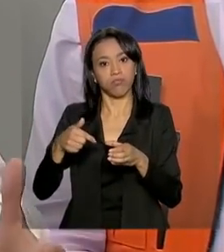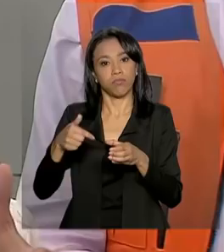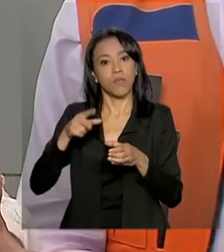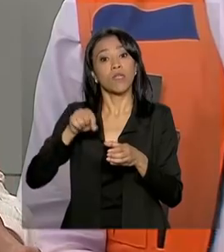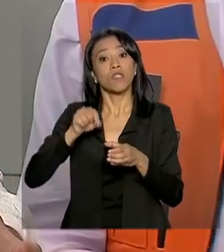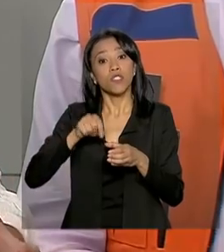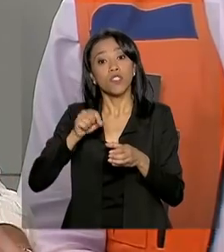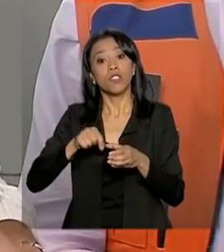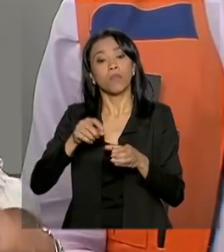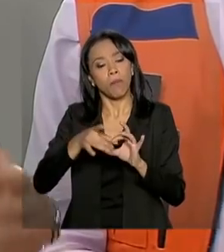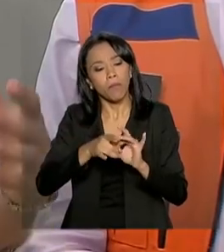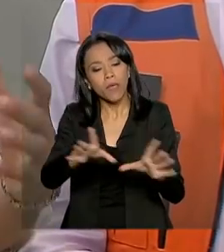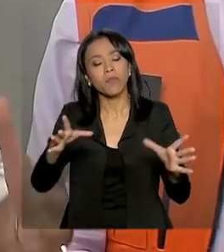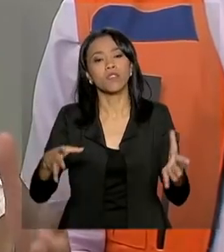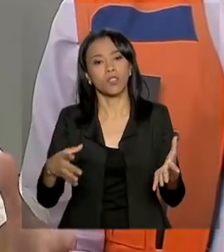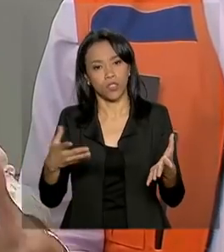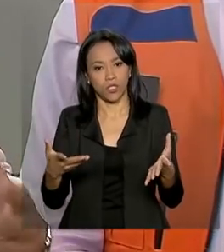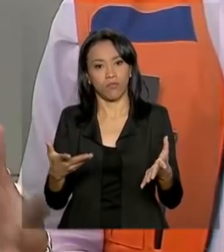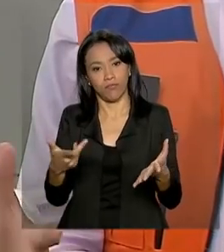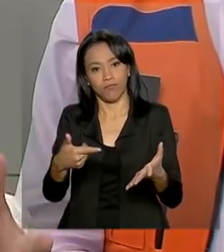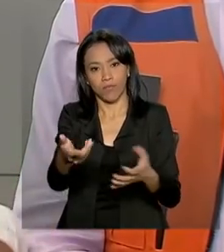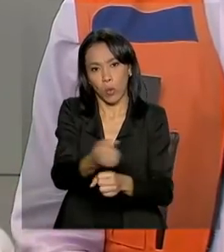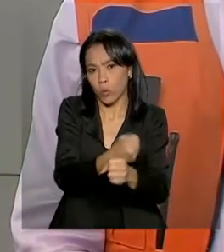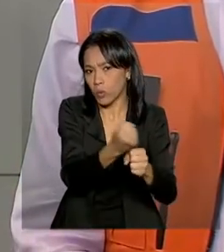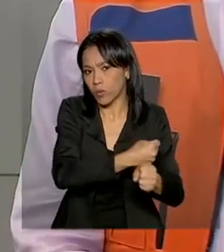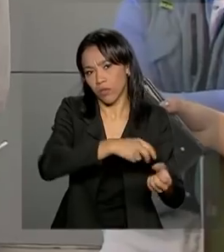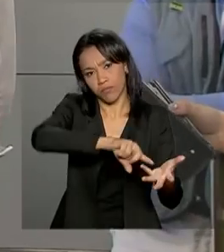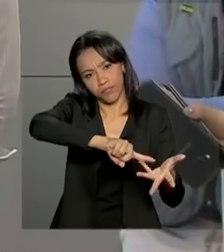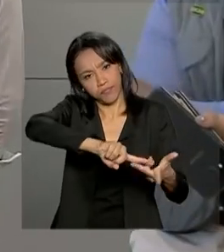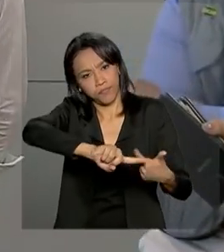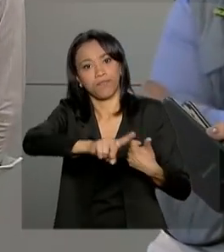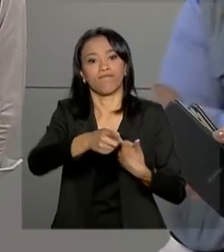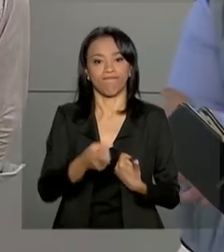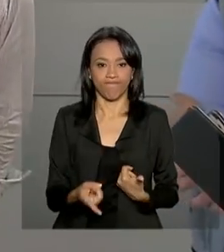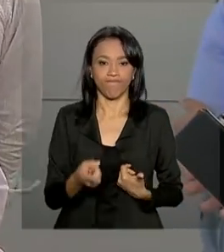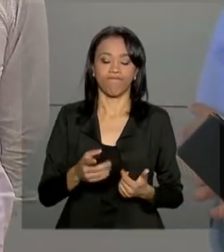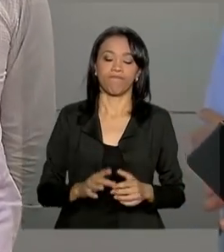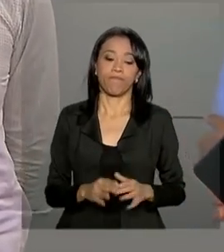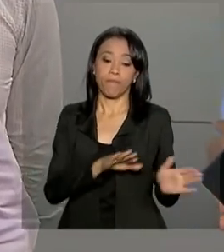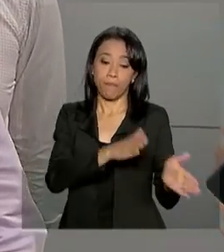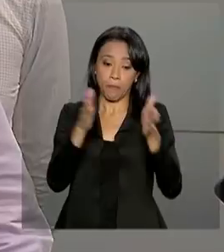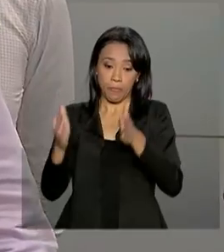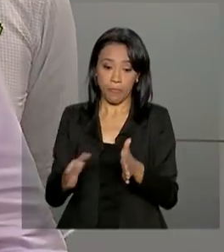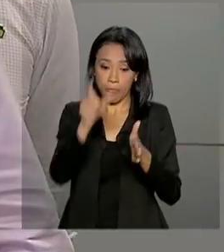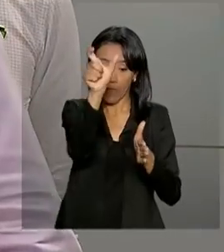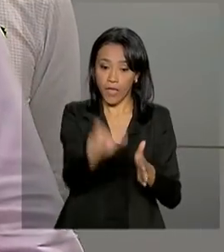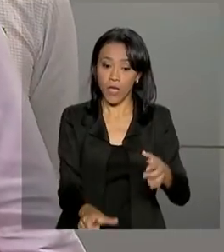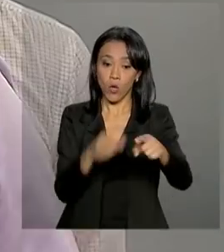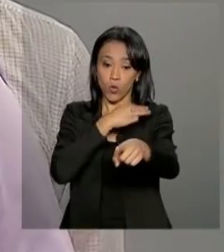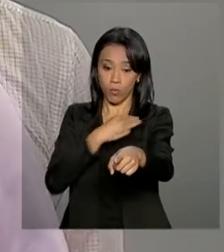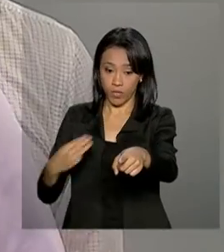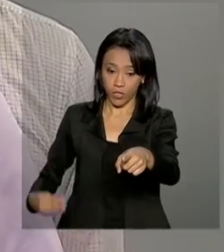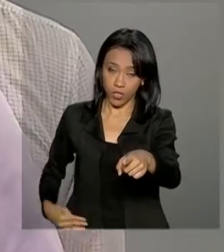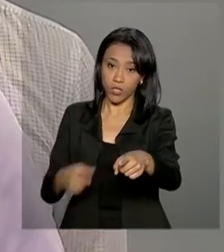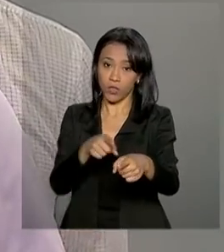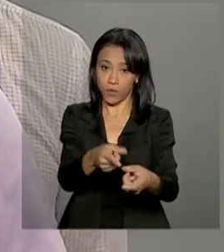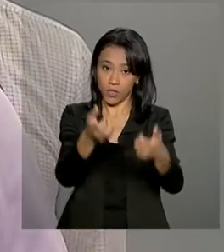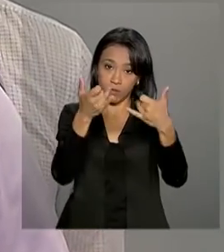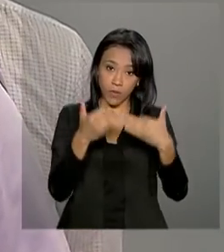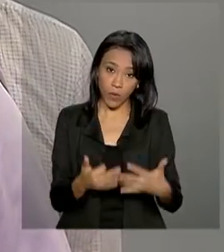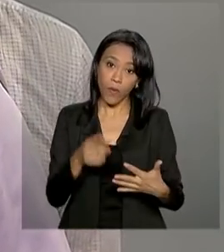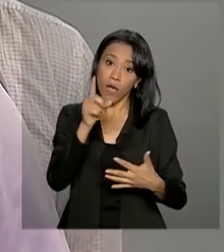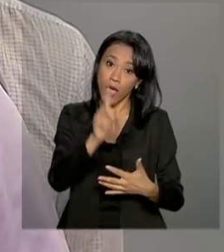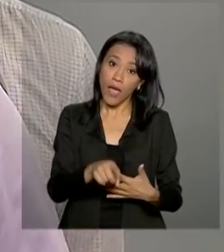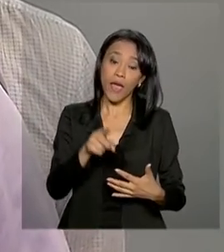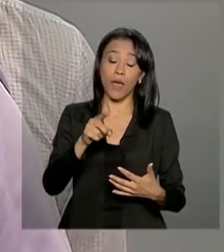de licenciamento ambiental, com maior foco, maior dedicação. Segundo o ministro do Desenvolvimento Regional, a prioridade